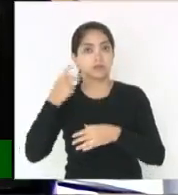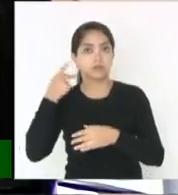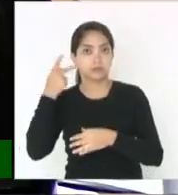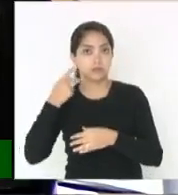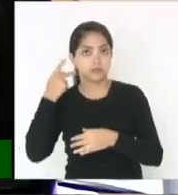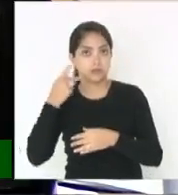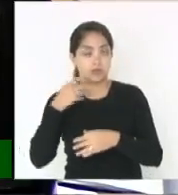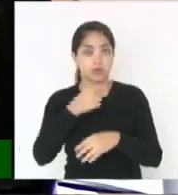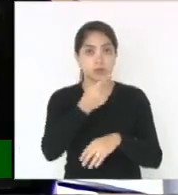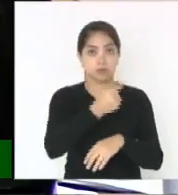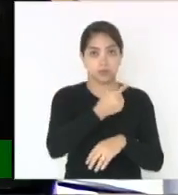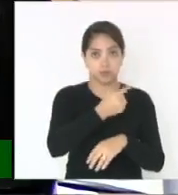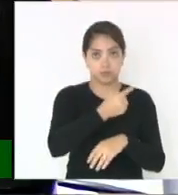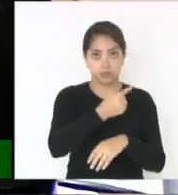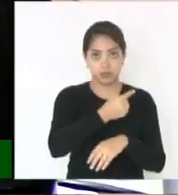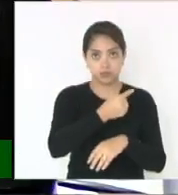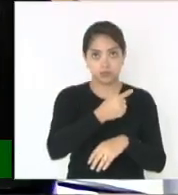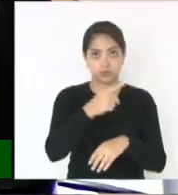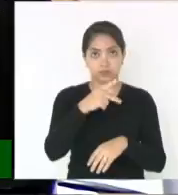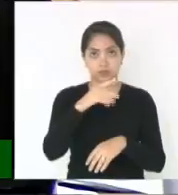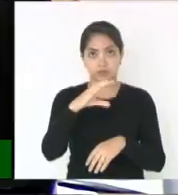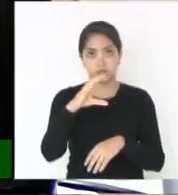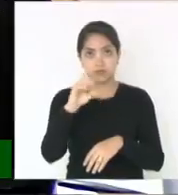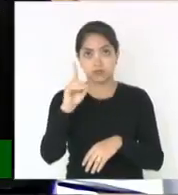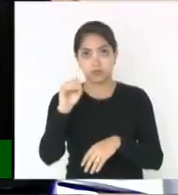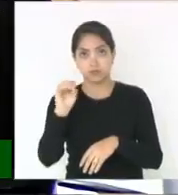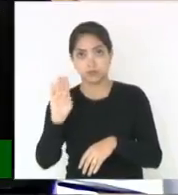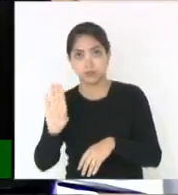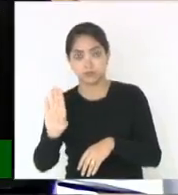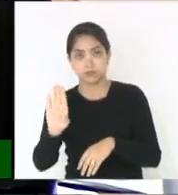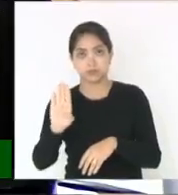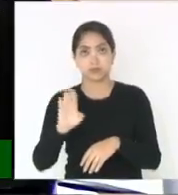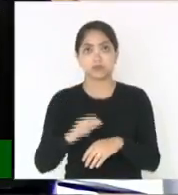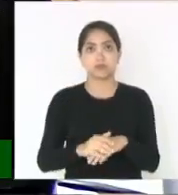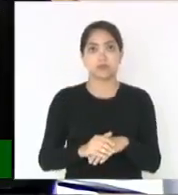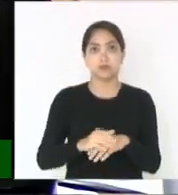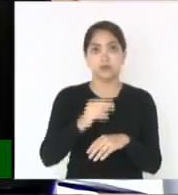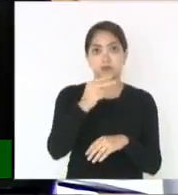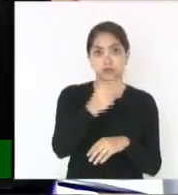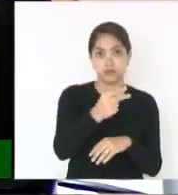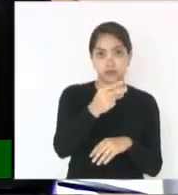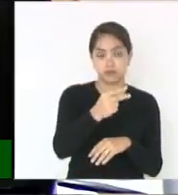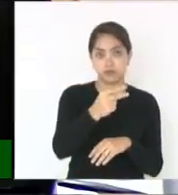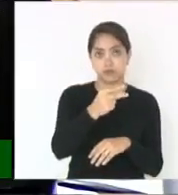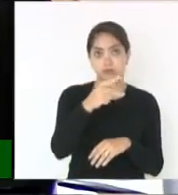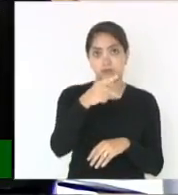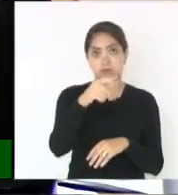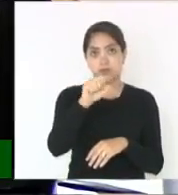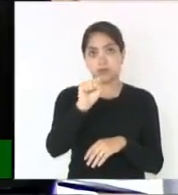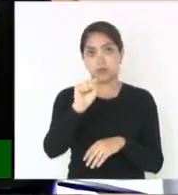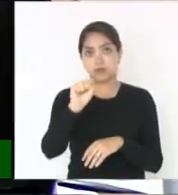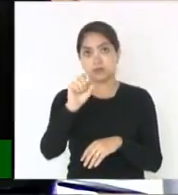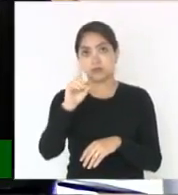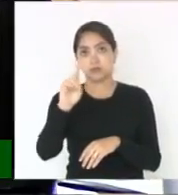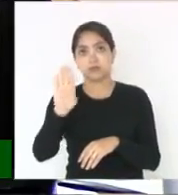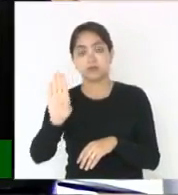O primeiro é o PCdoB. Segundo é o PSDB.